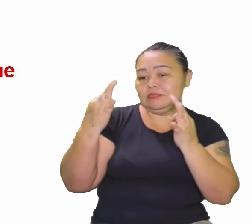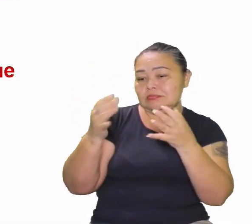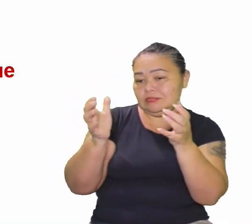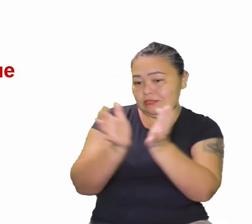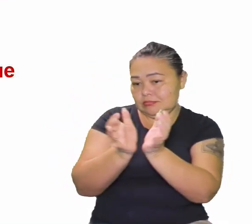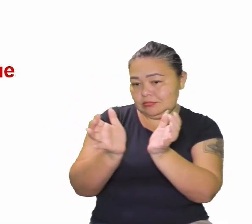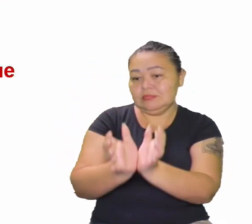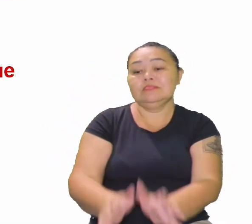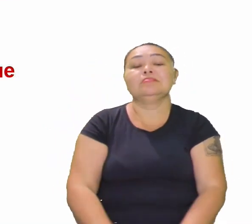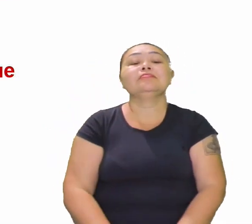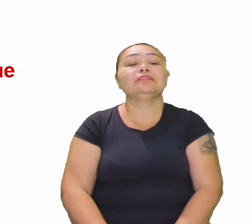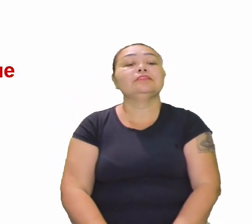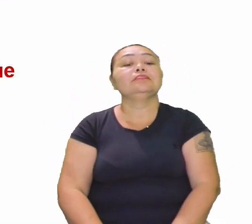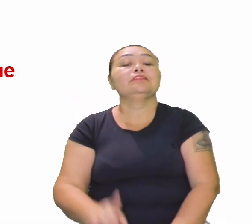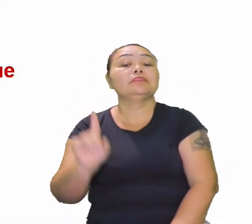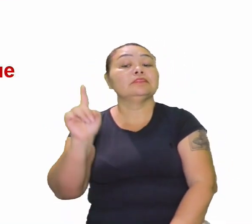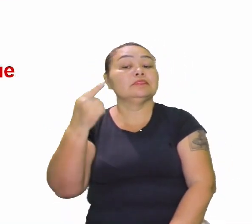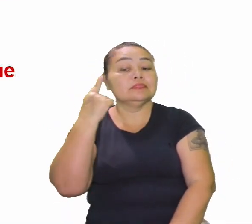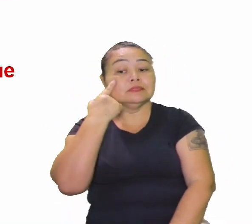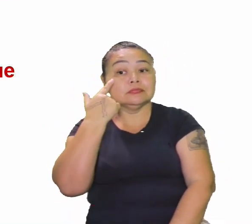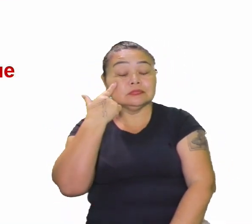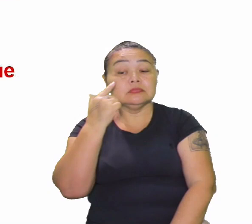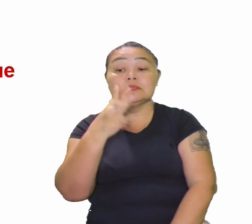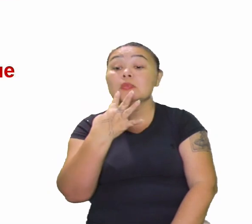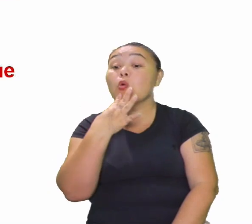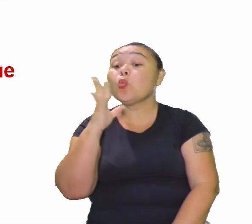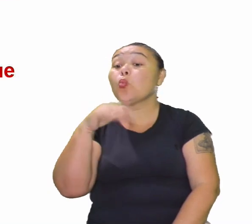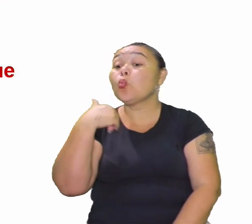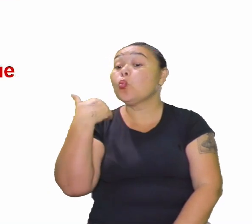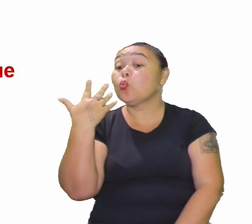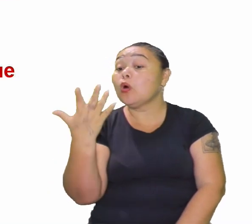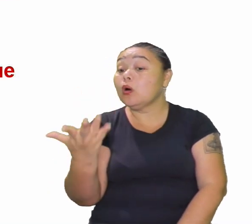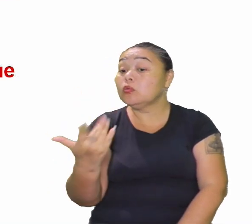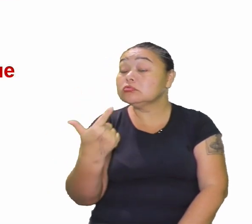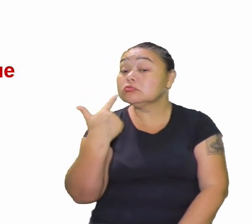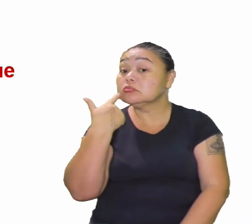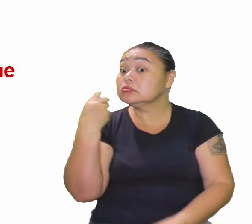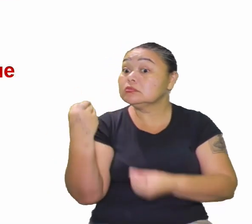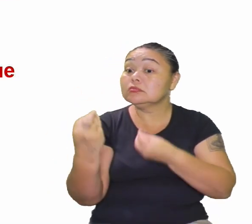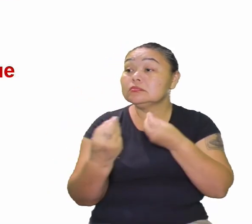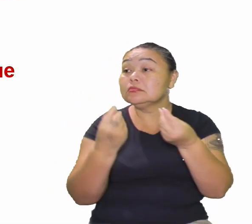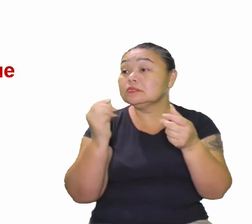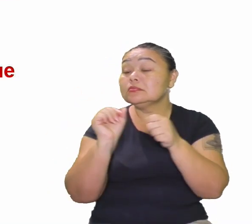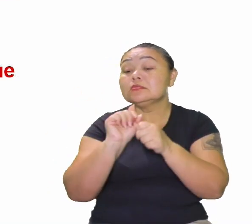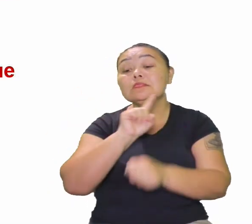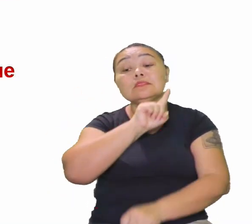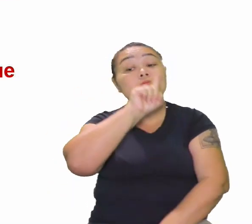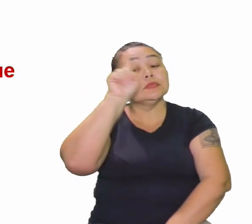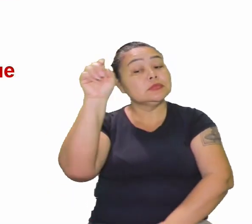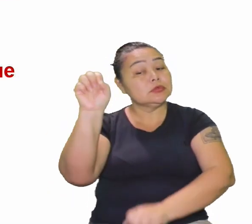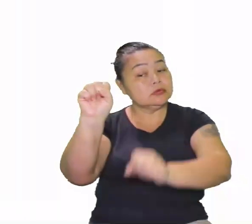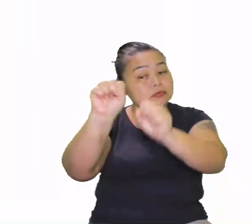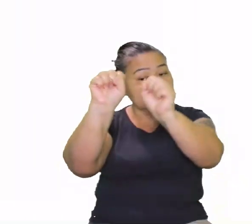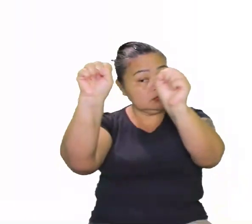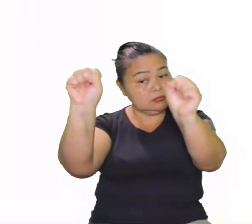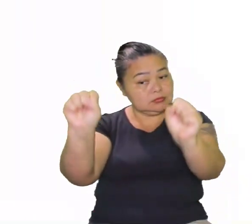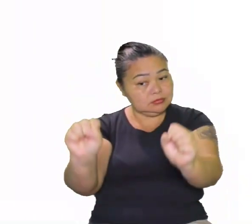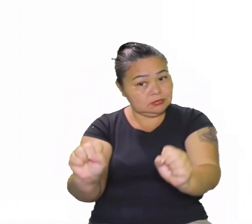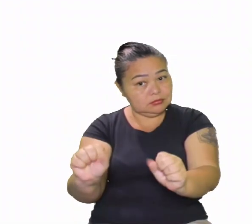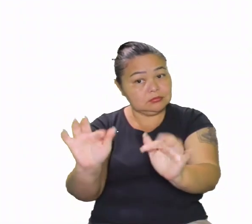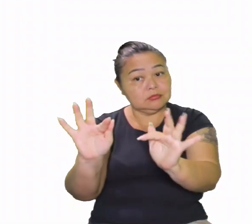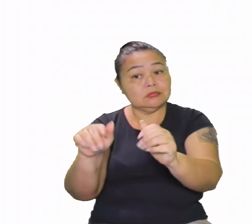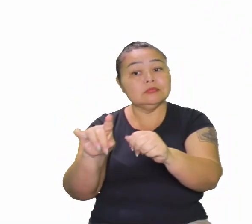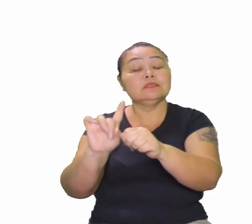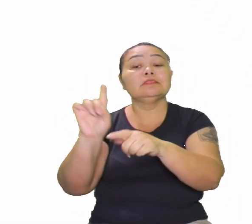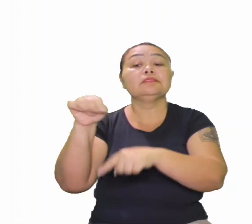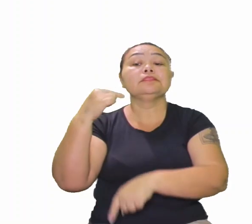tá bom? E aí a gente tem que reconhecer qual é a ação, como é que está sendo a ação lá no seu SAF, em relação aos cupins.